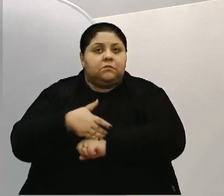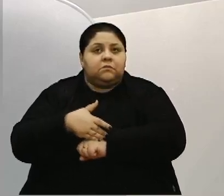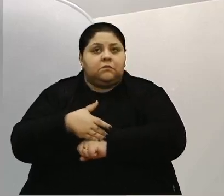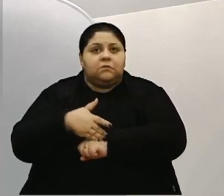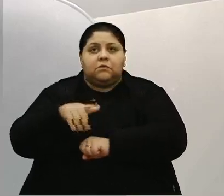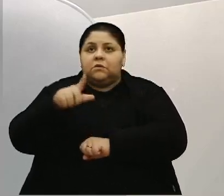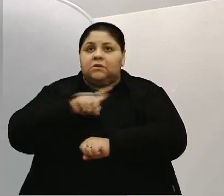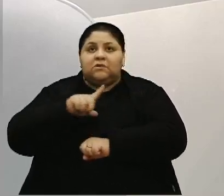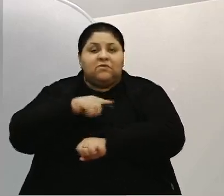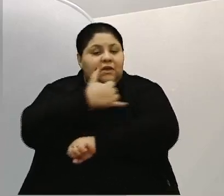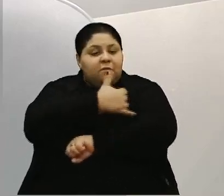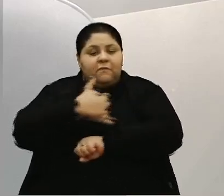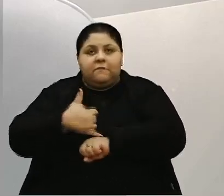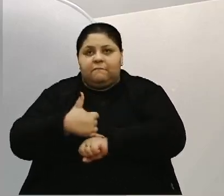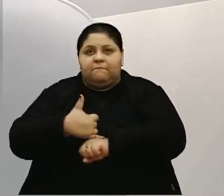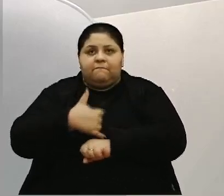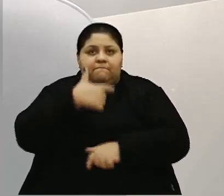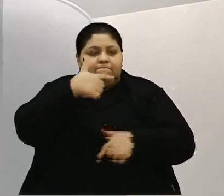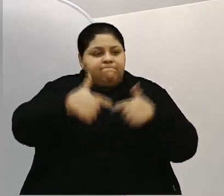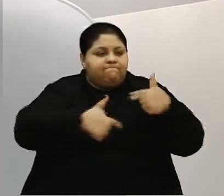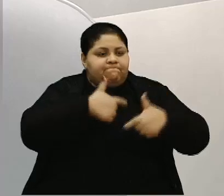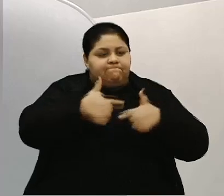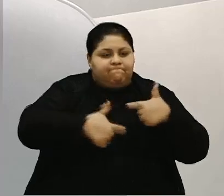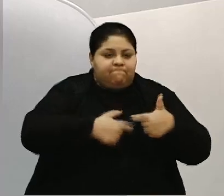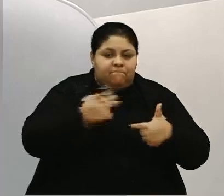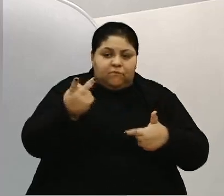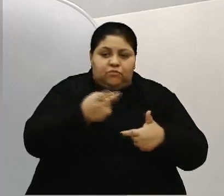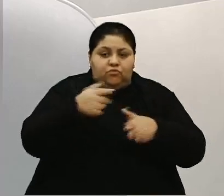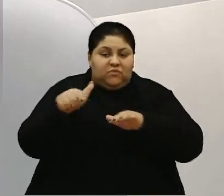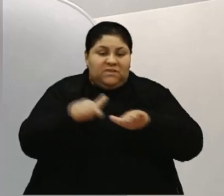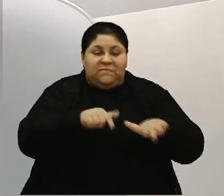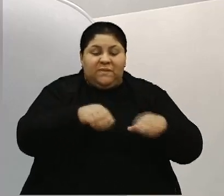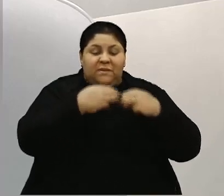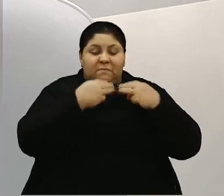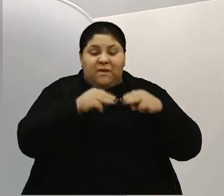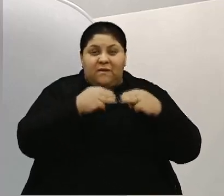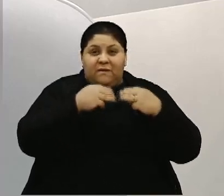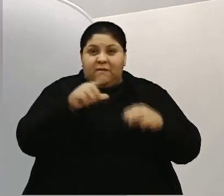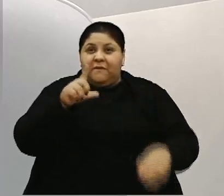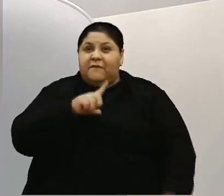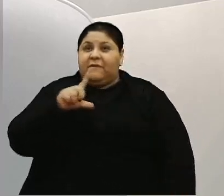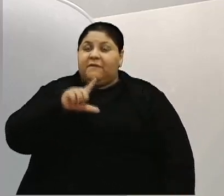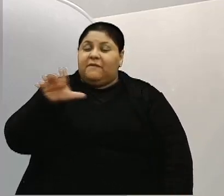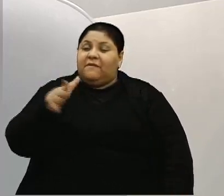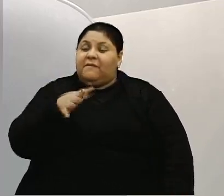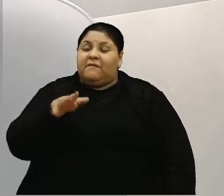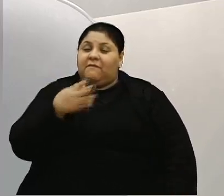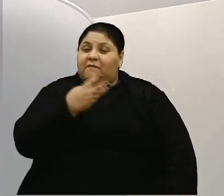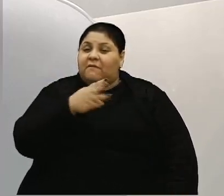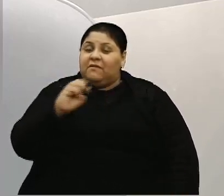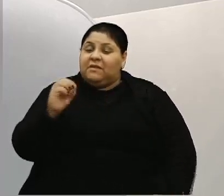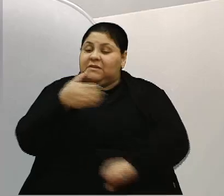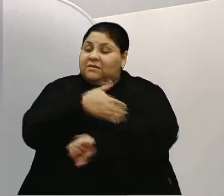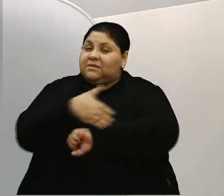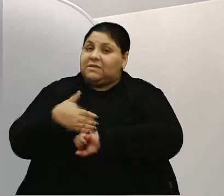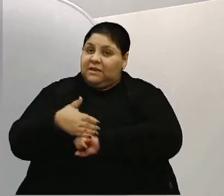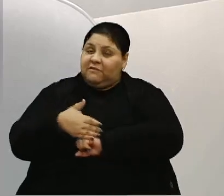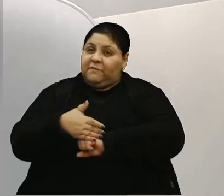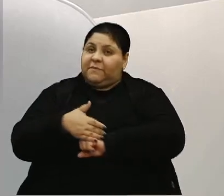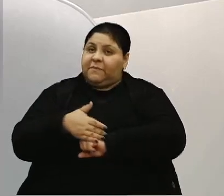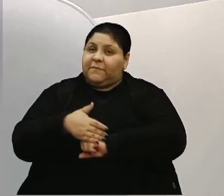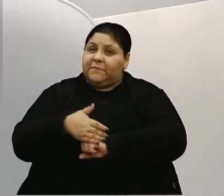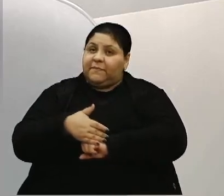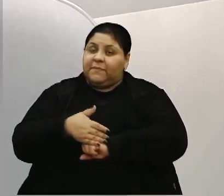dá passagem. Serviço de 2 semanas de maquinário pesado. Temos em torno de 30 estradas. Temos